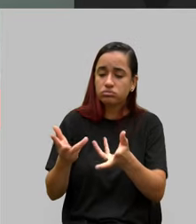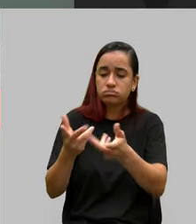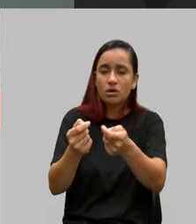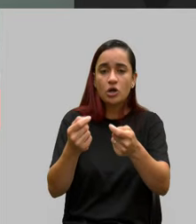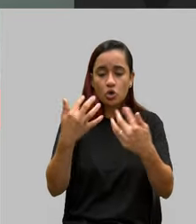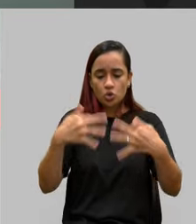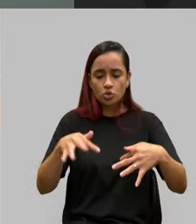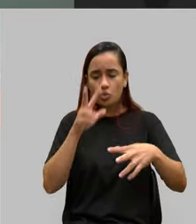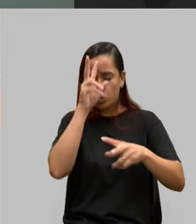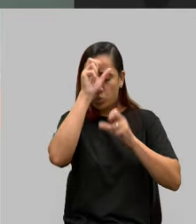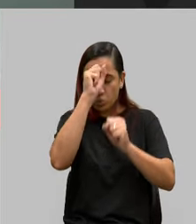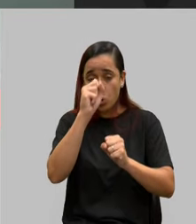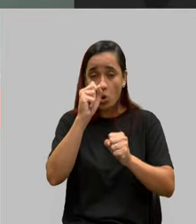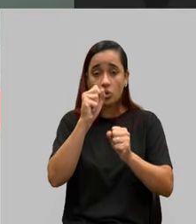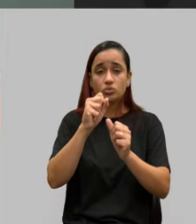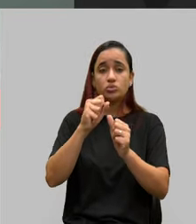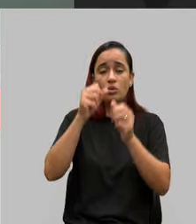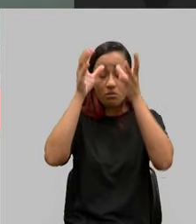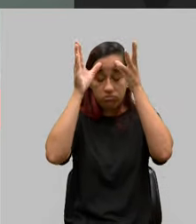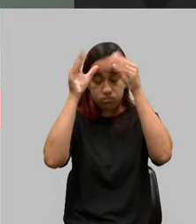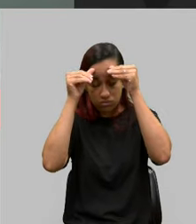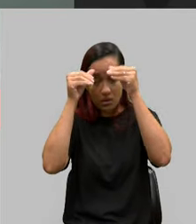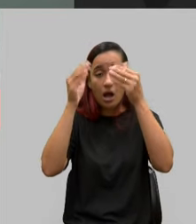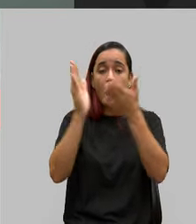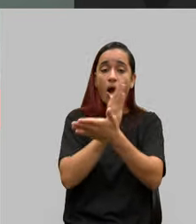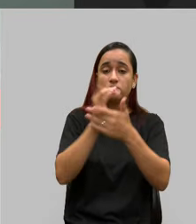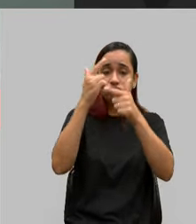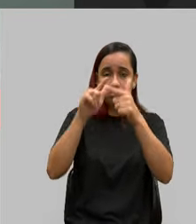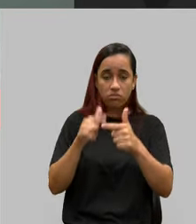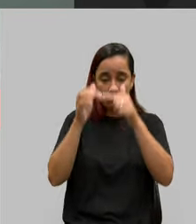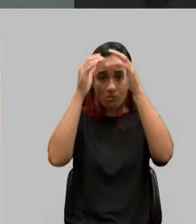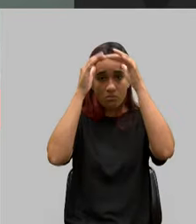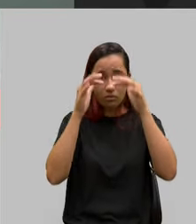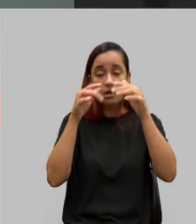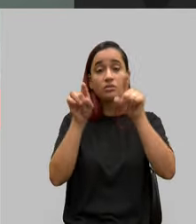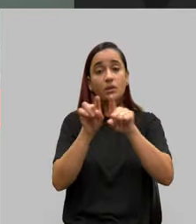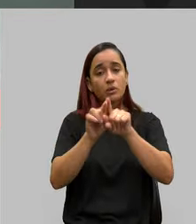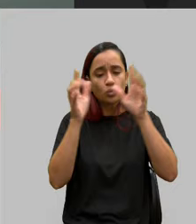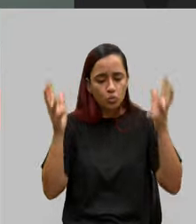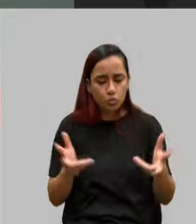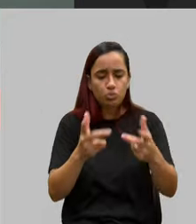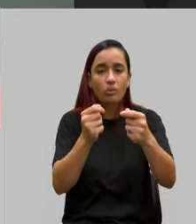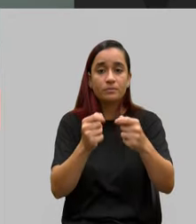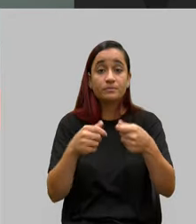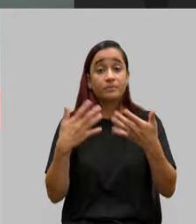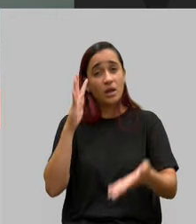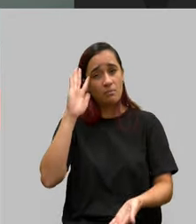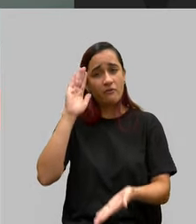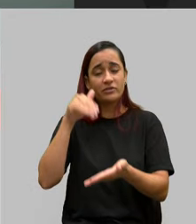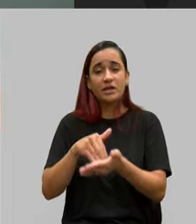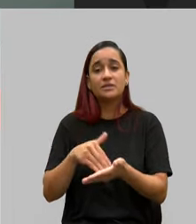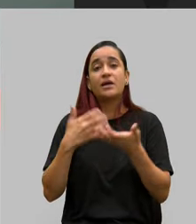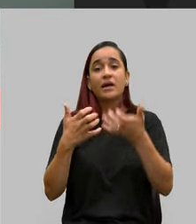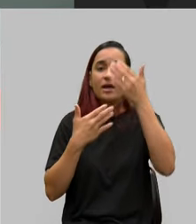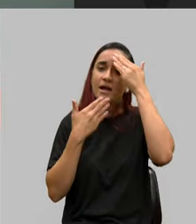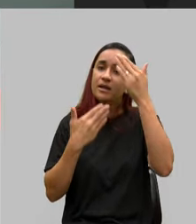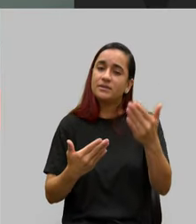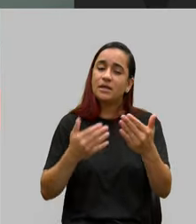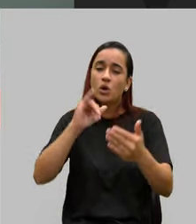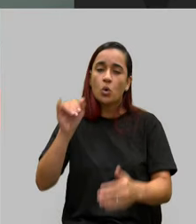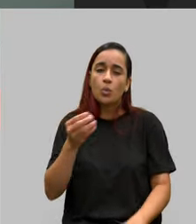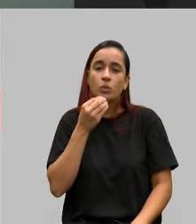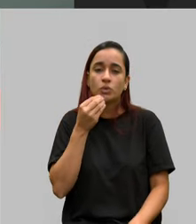esclerose múltiplas disfunções cognitivas e para finalizar gostaria de agradecer a oportunidade e pedir